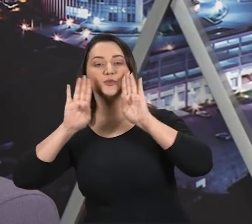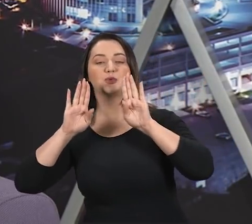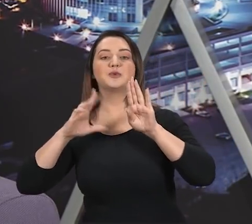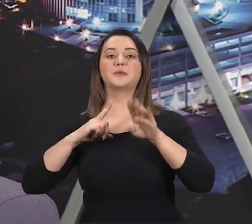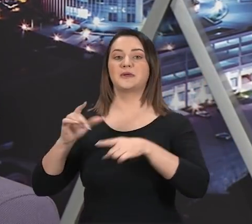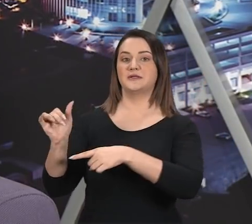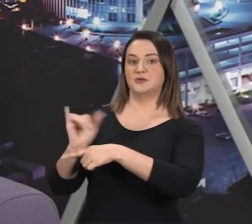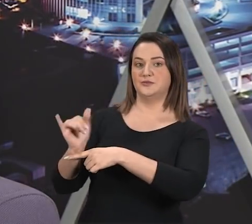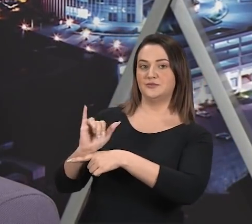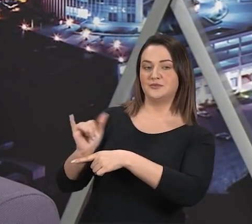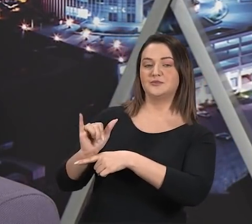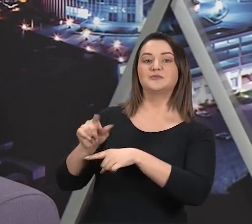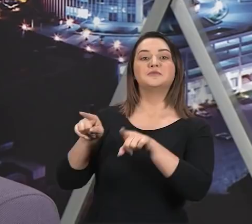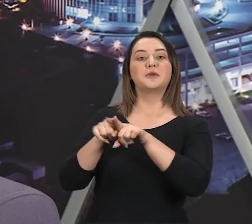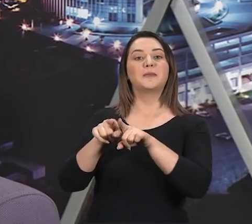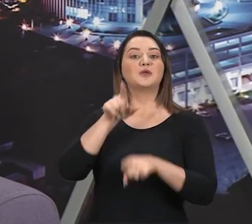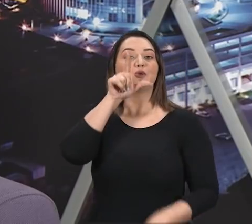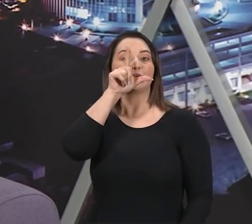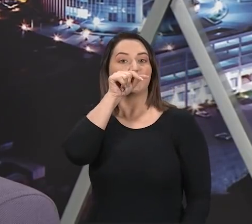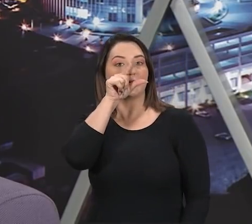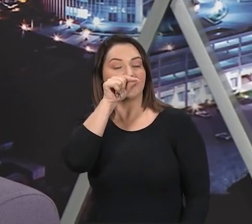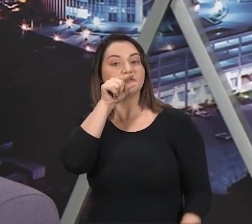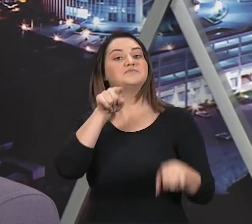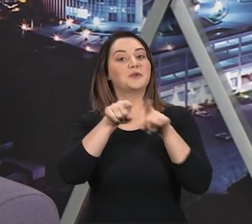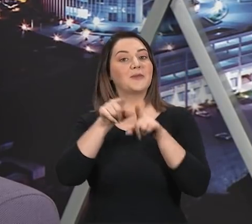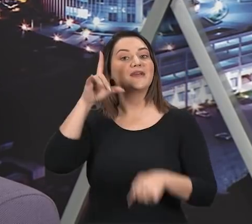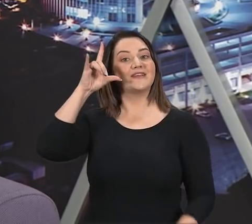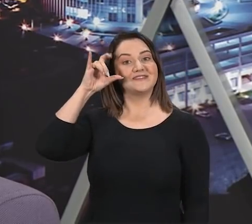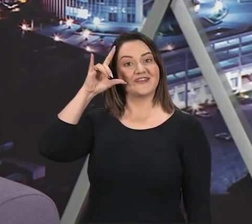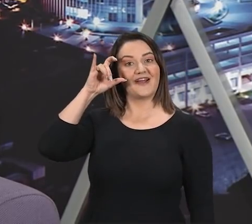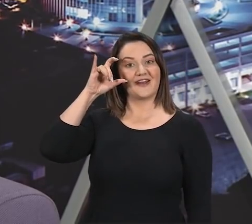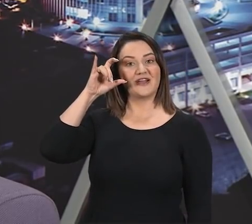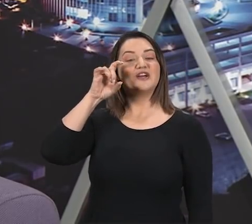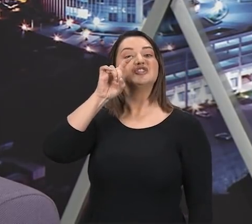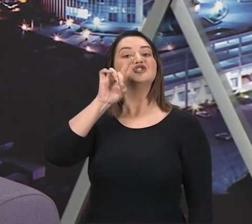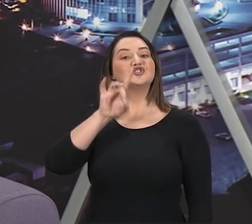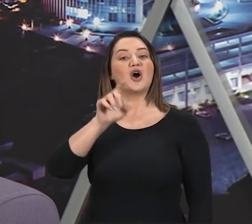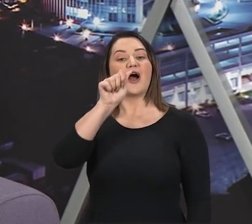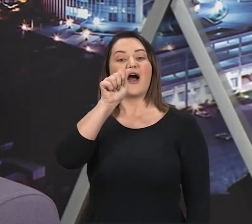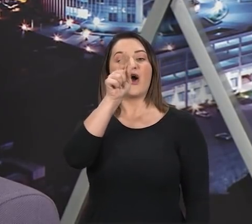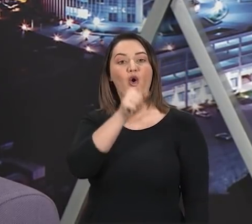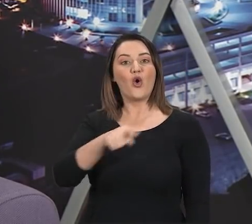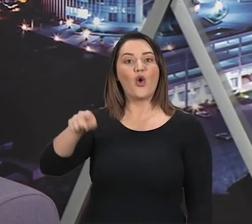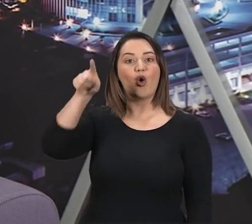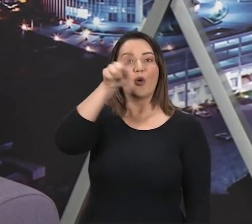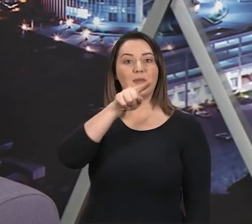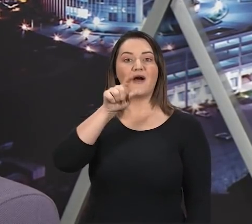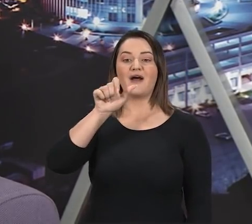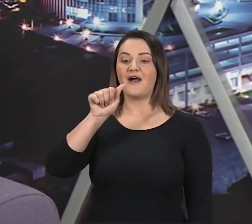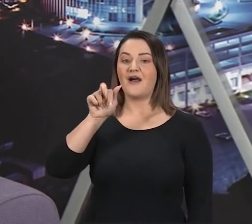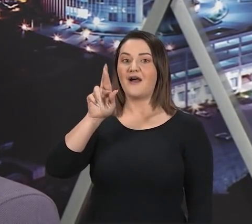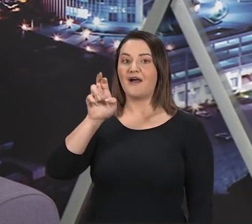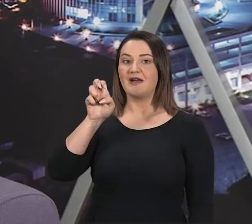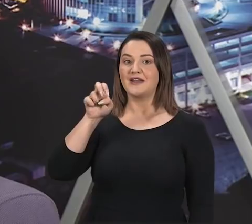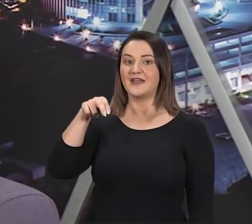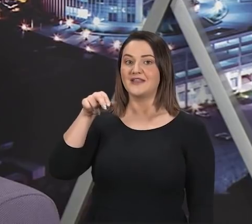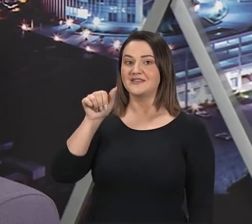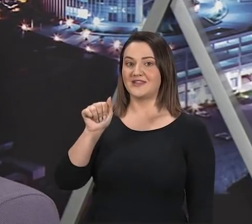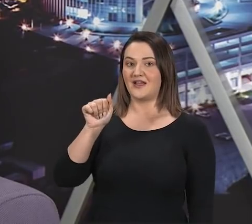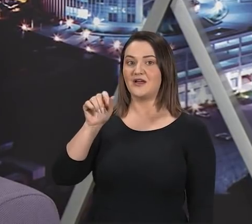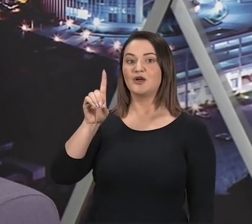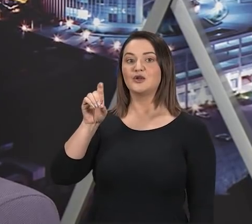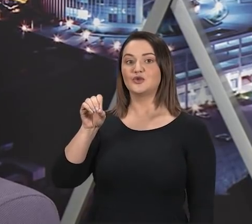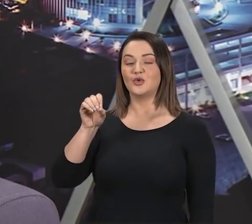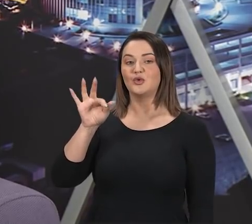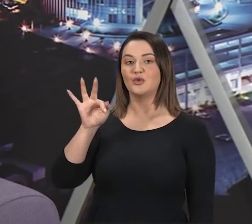Facebook, no Twitter e no Instagram. É só você colocar @Arena do Futuro e aí você tem acesso ao nosso programa e